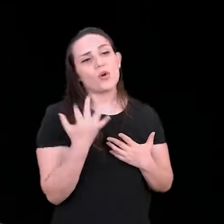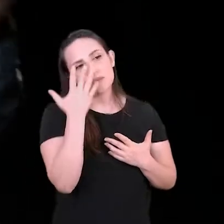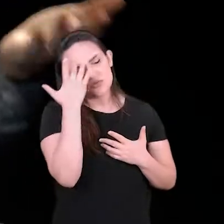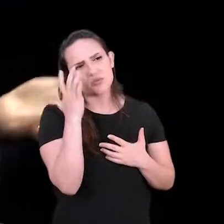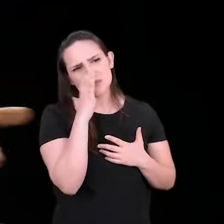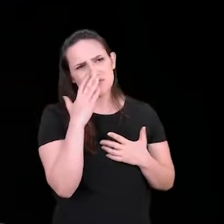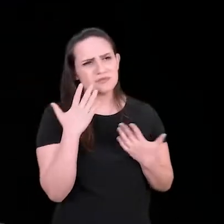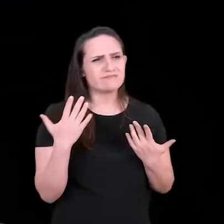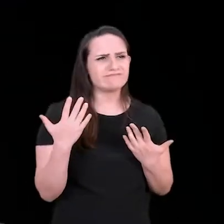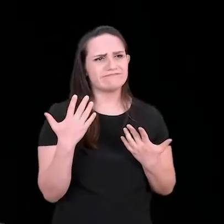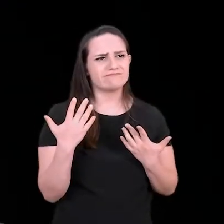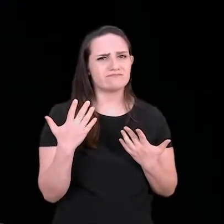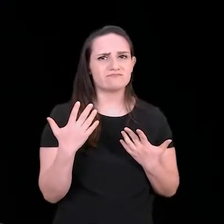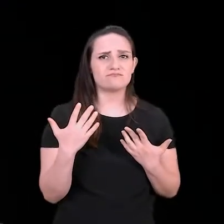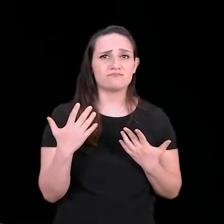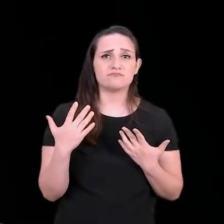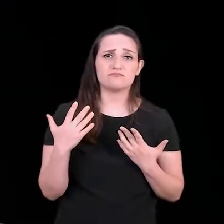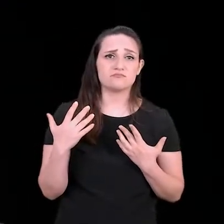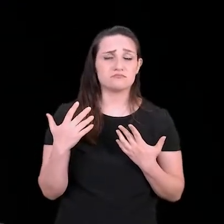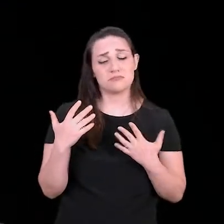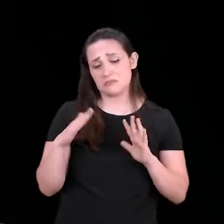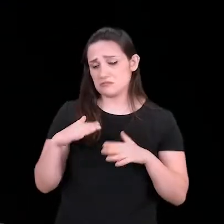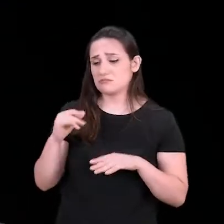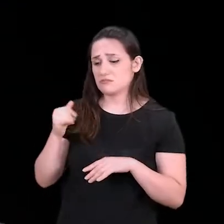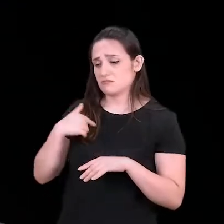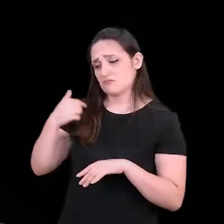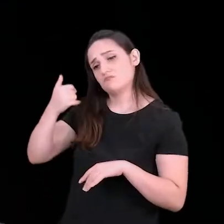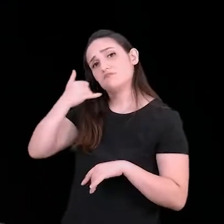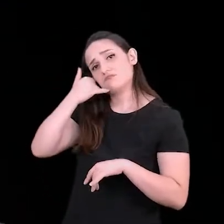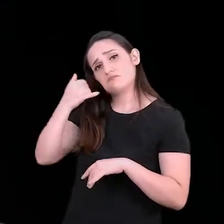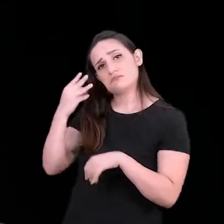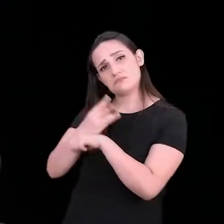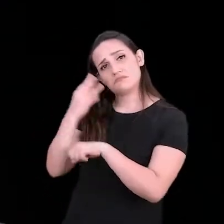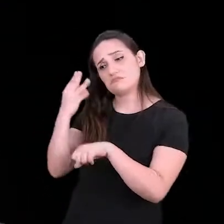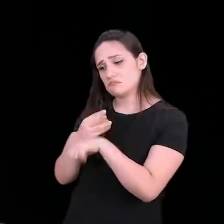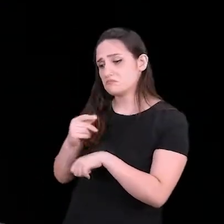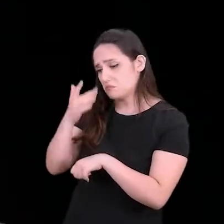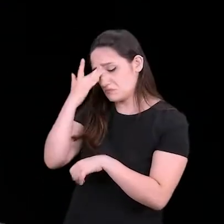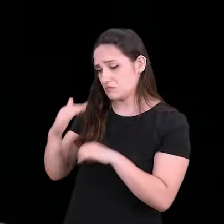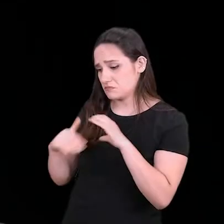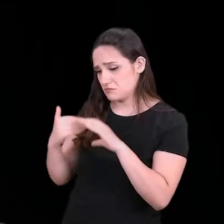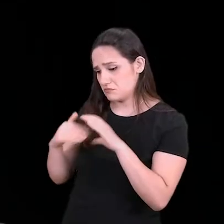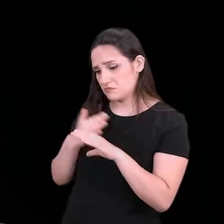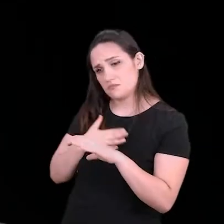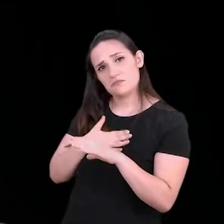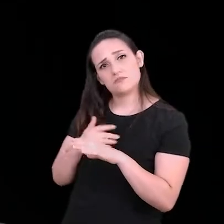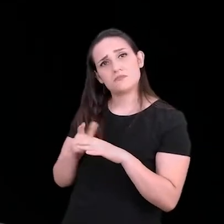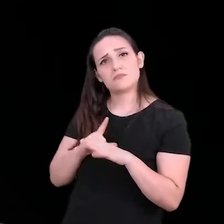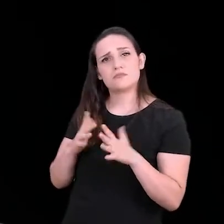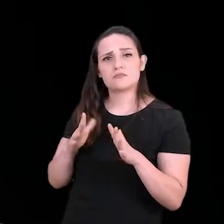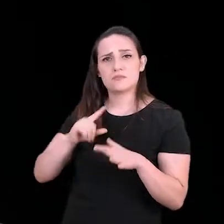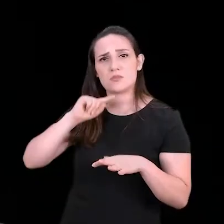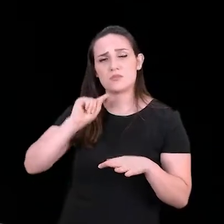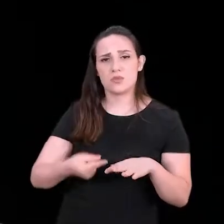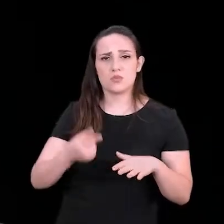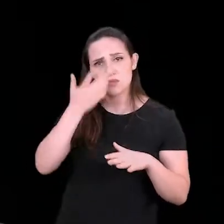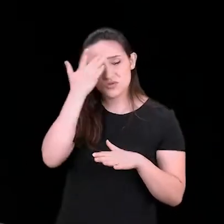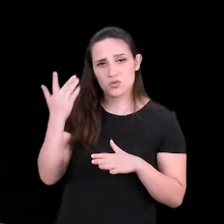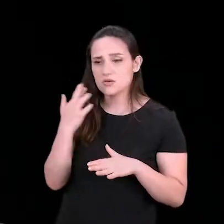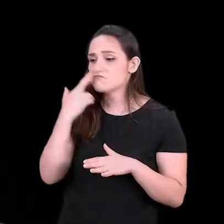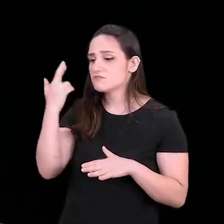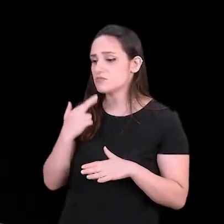que eu vou saber quantas pessoas estavam comigo? De repente eu posso usar o WhatsApp ali, dar o número do WhatsApp para as pessoas participarem, aí eu tenho, sei lá,